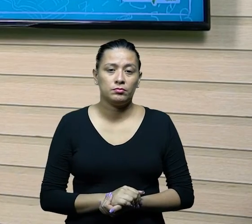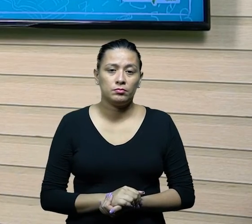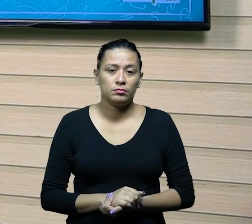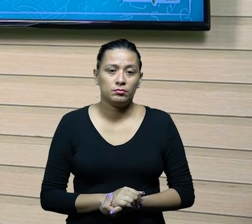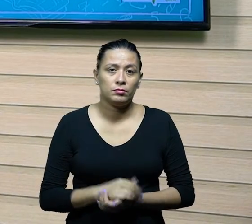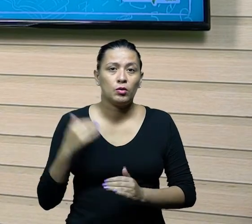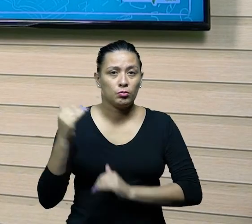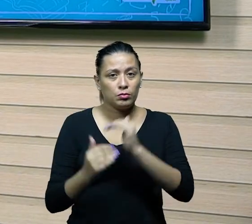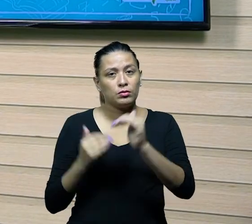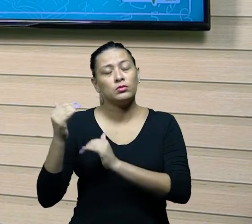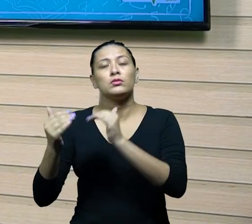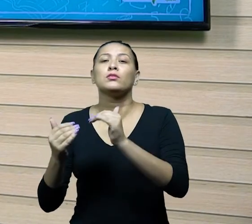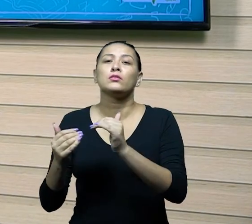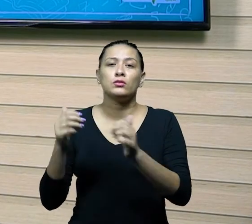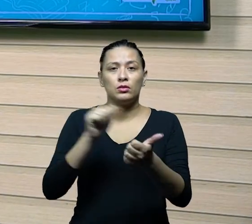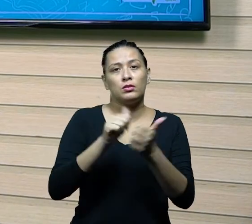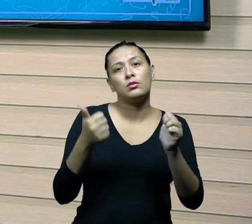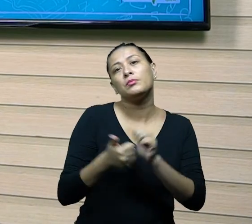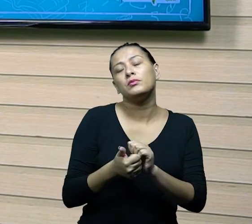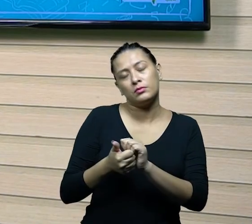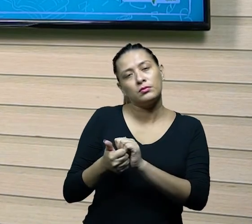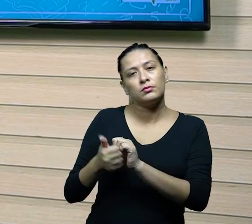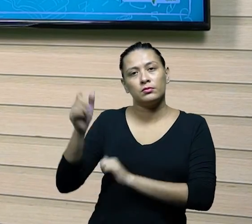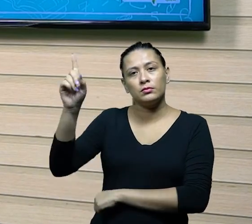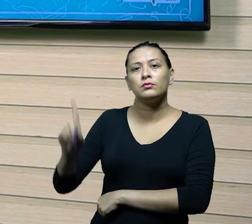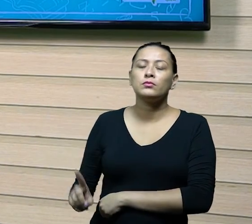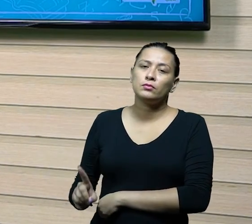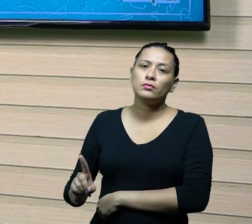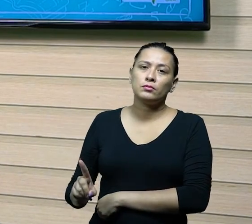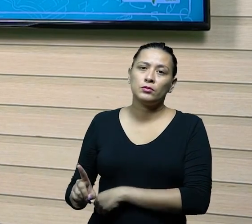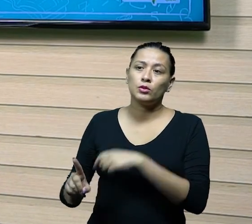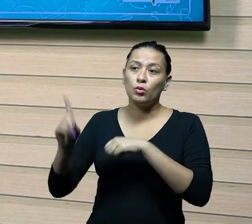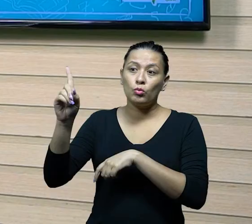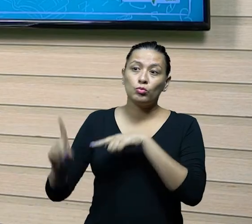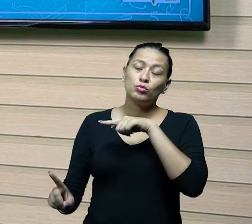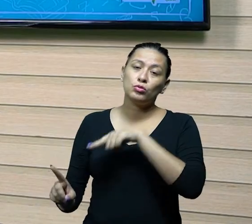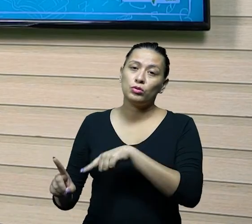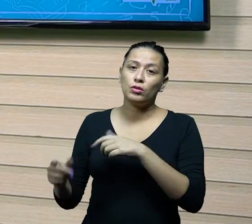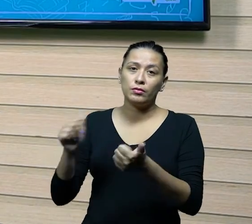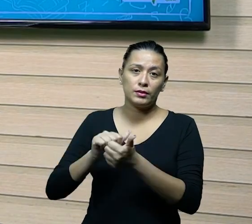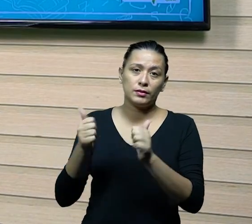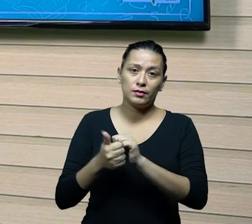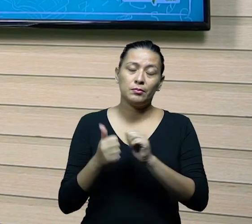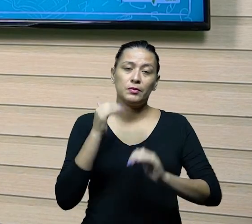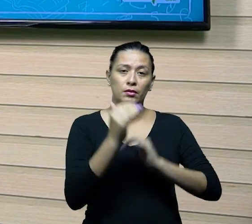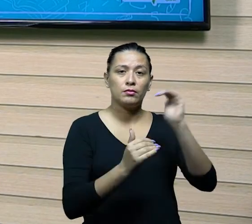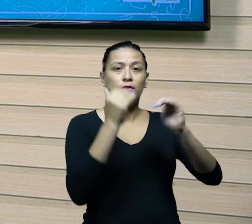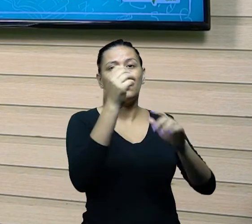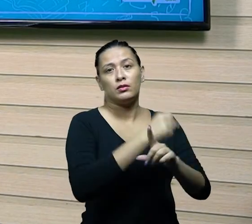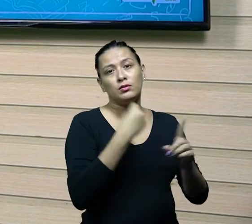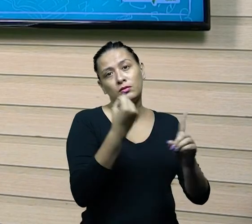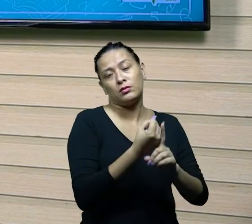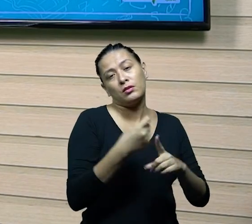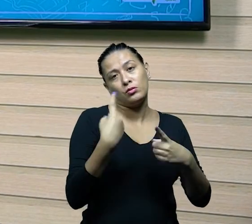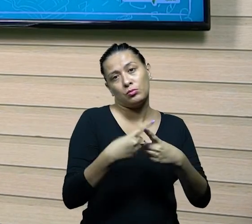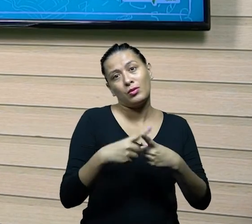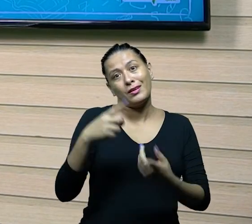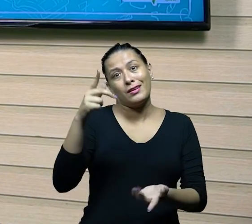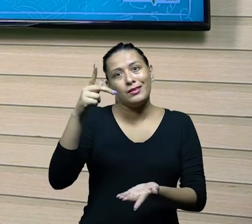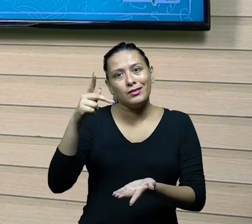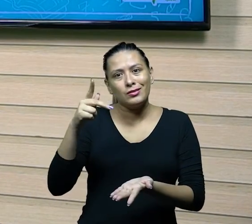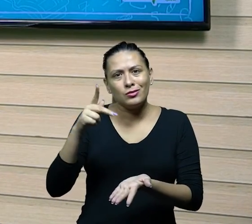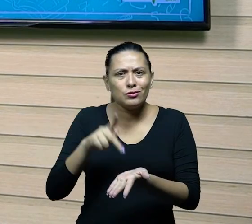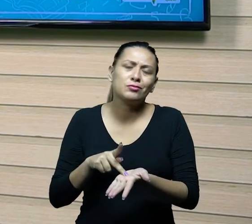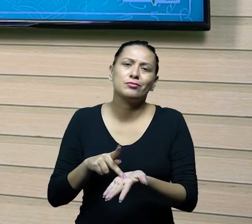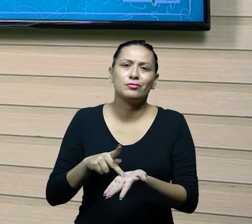né nesse nesse nesse processo adaptativo do direito né o direito e de fato não vai ter que se adaptar à evolução da